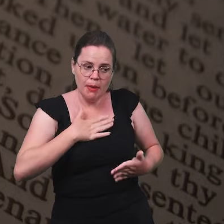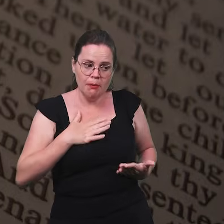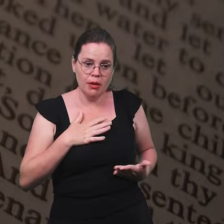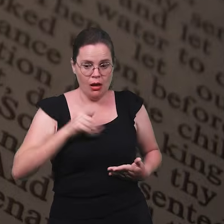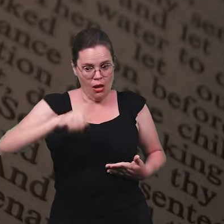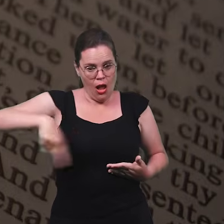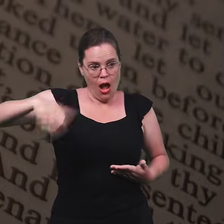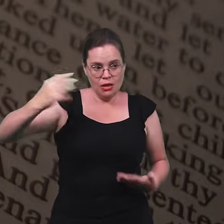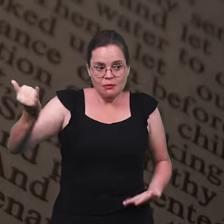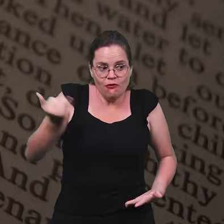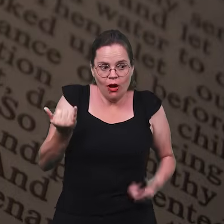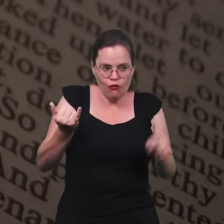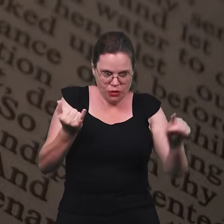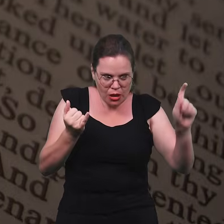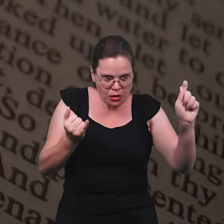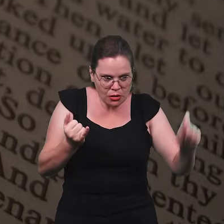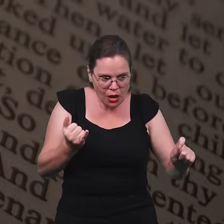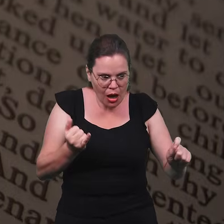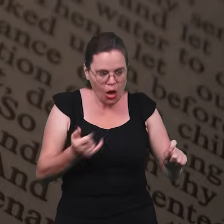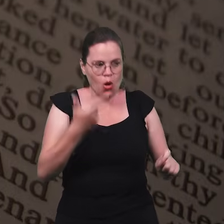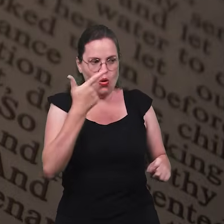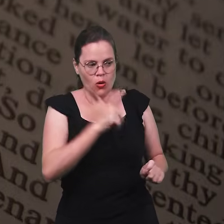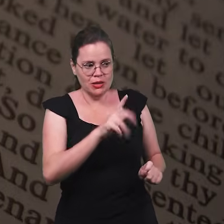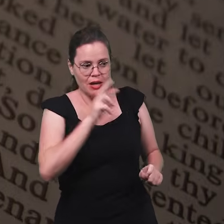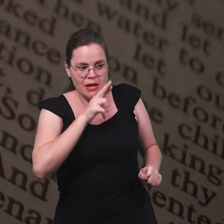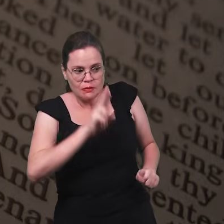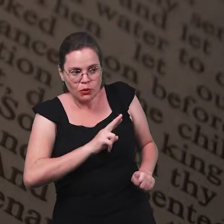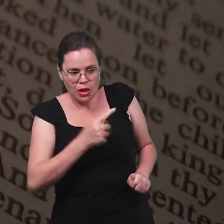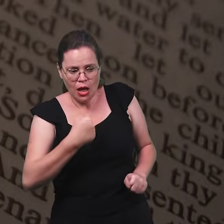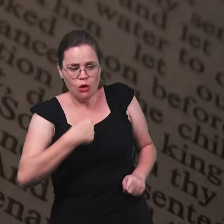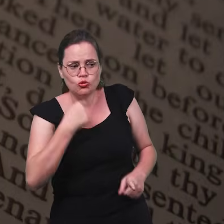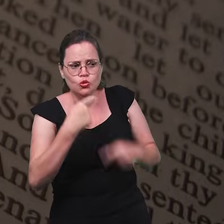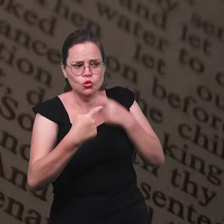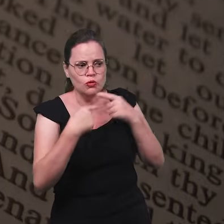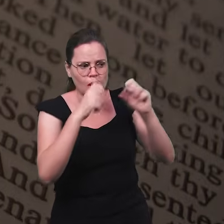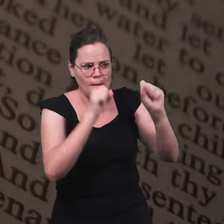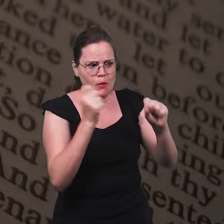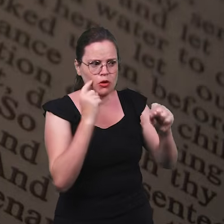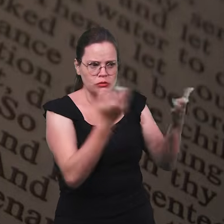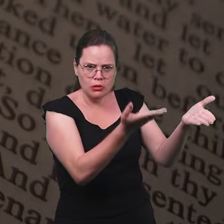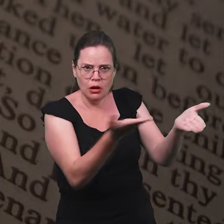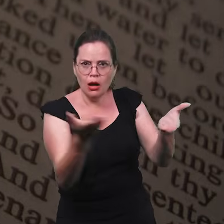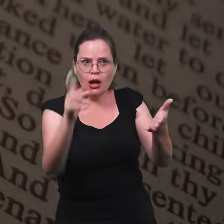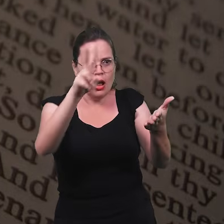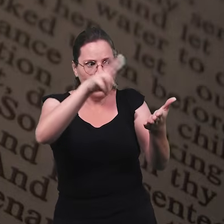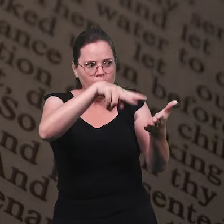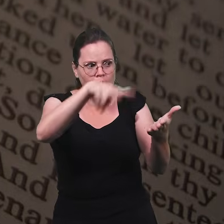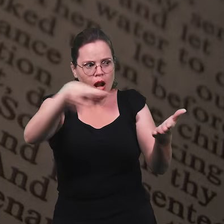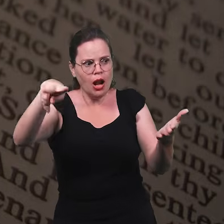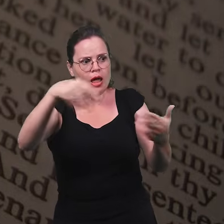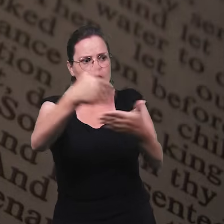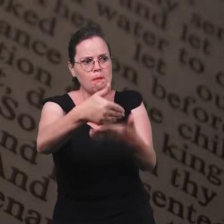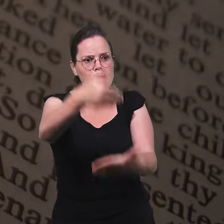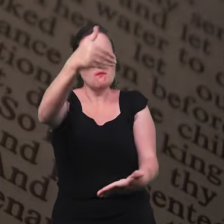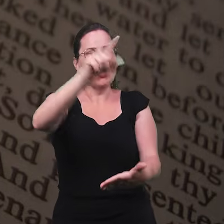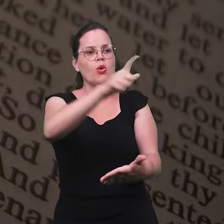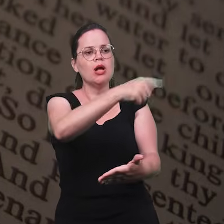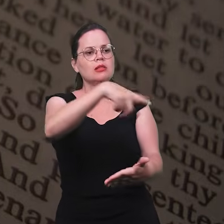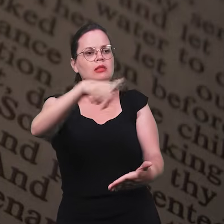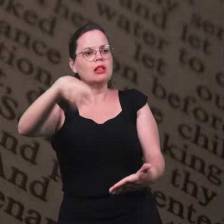interpretações e solver dúvidas. Agora, se puderes ler esta escritura e fazer-me saber a sua